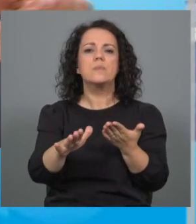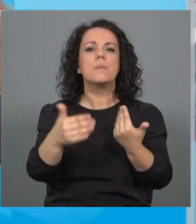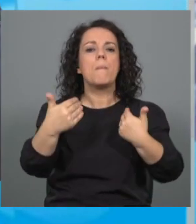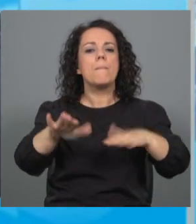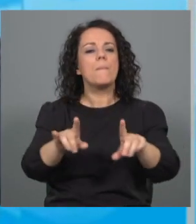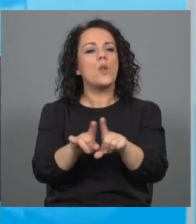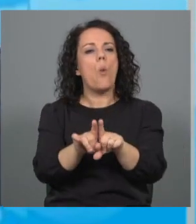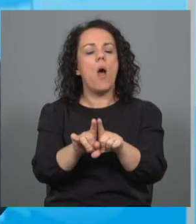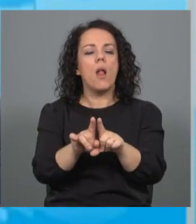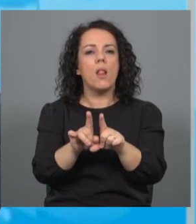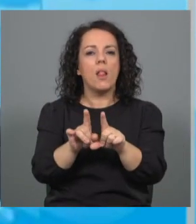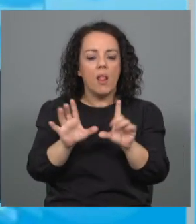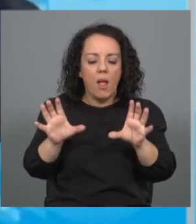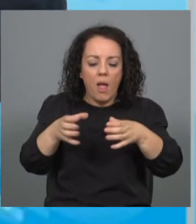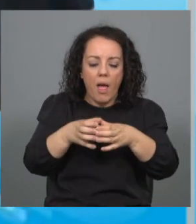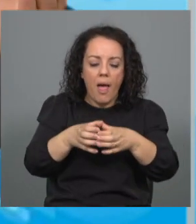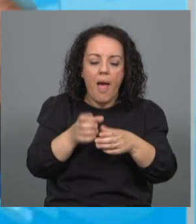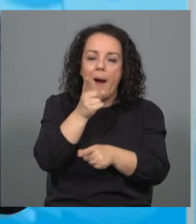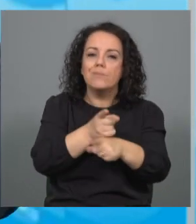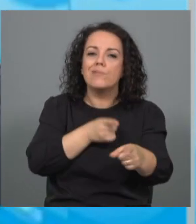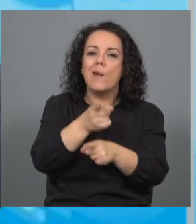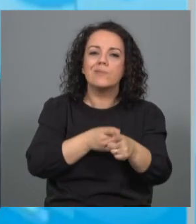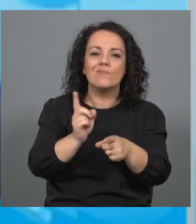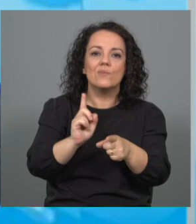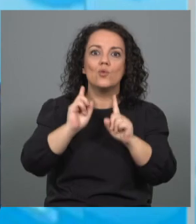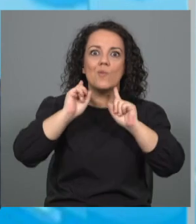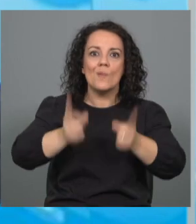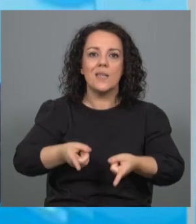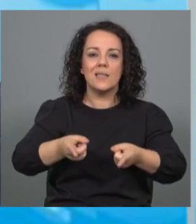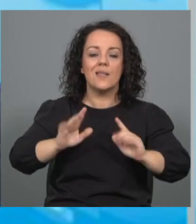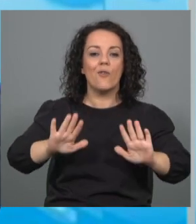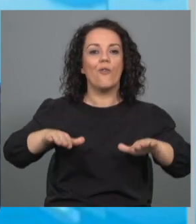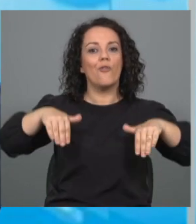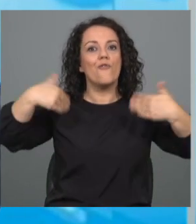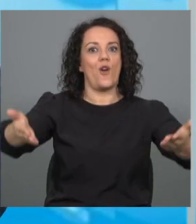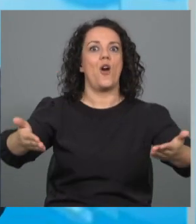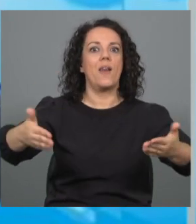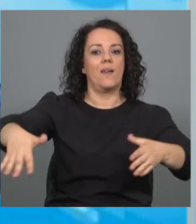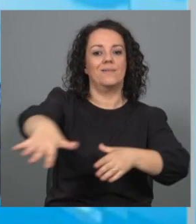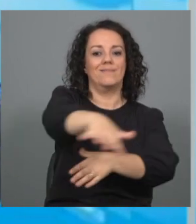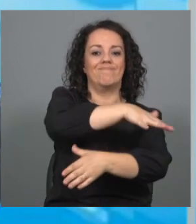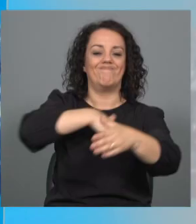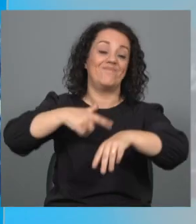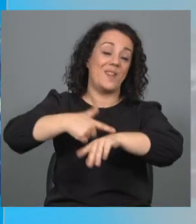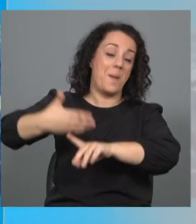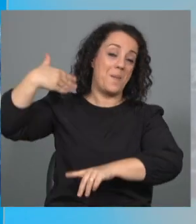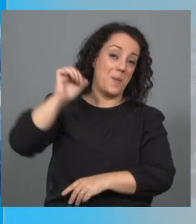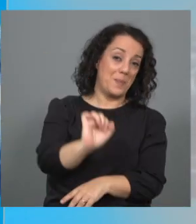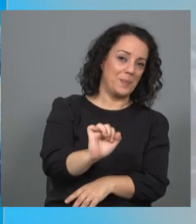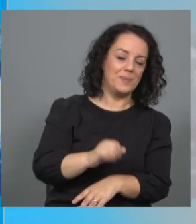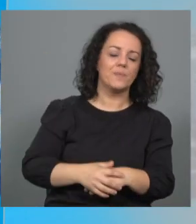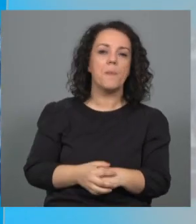sair daquele conforto para ir passar às periferias, nas periferias da altura. E